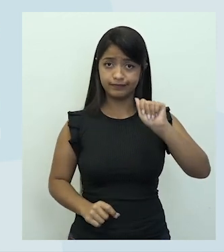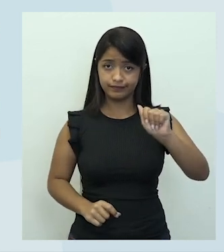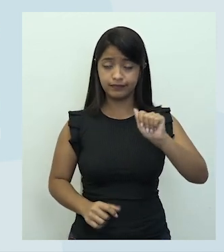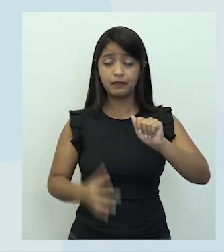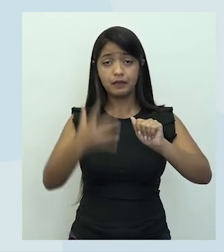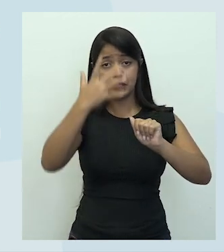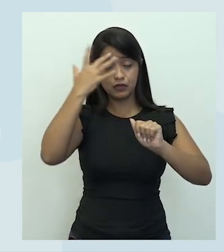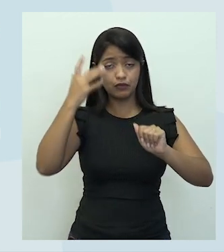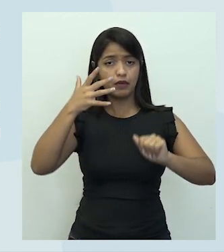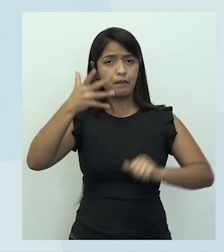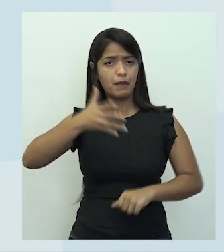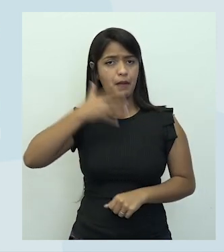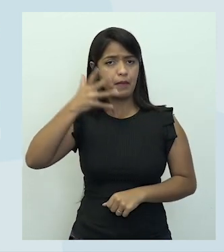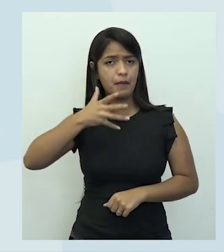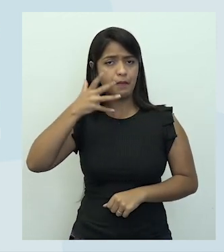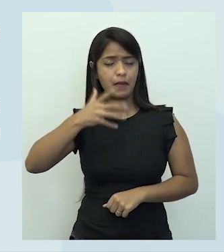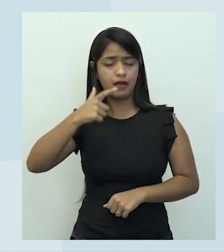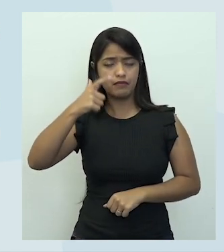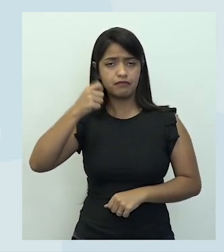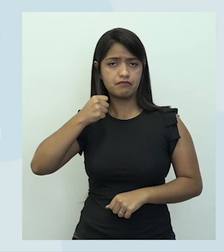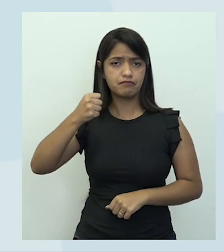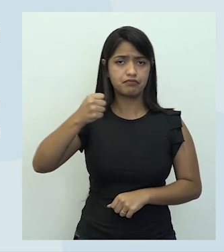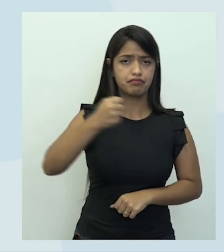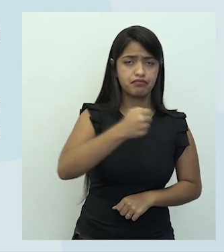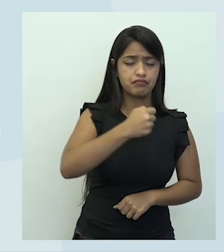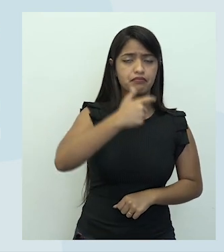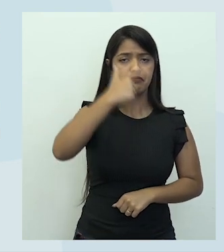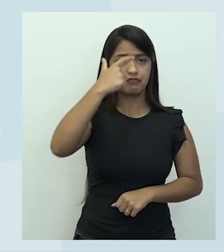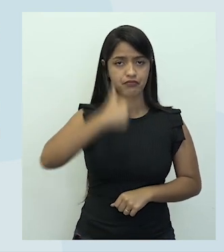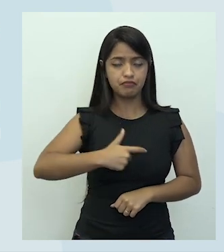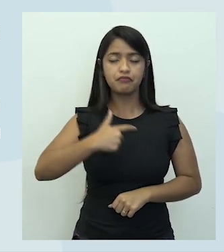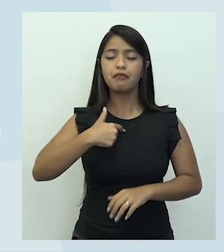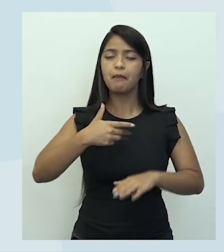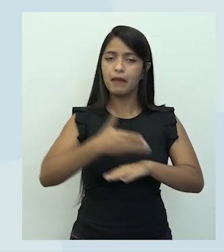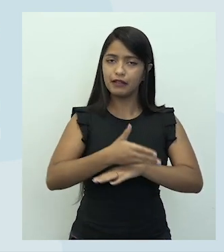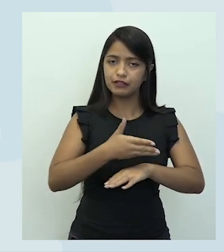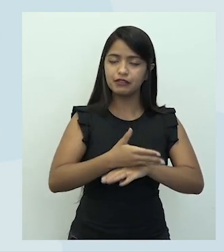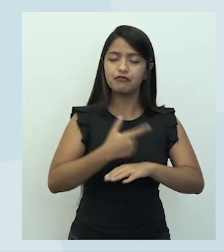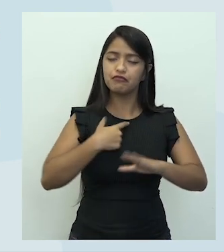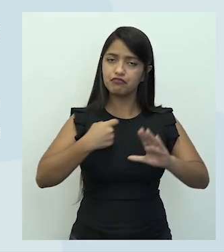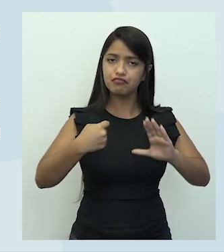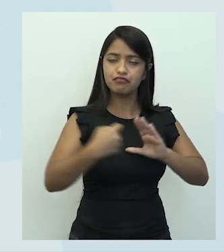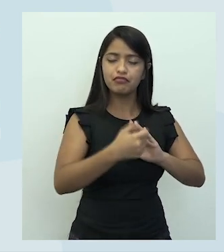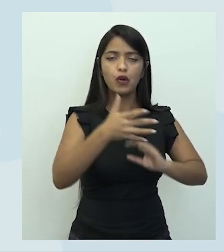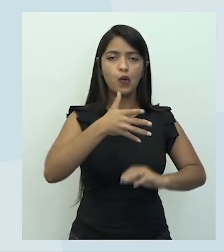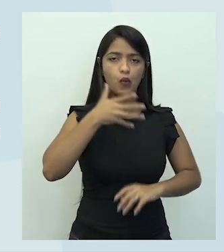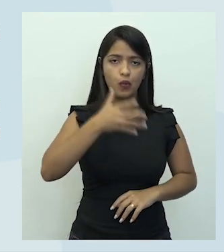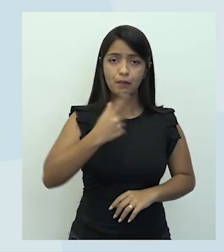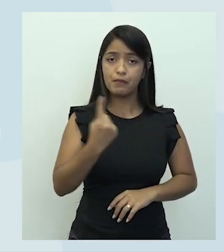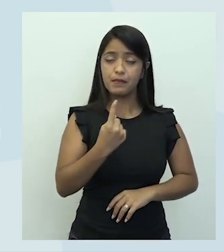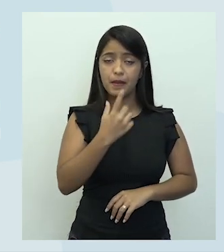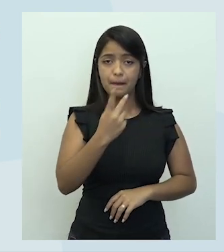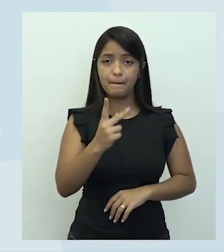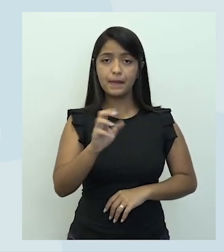narrador-personagem, pois ele narra em primeira pessoa, o eu ou nós, e participa da história.